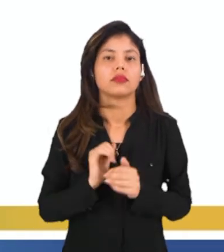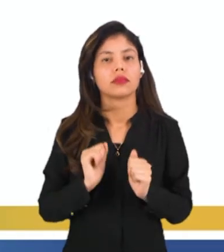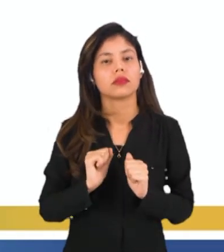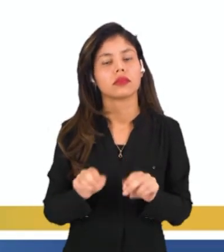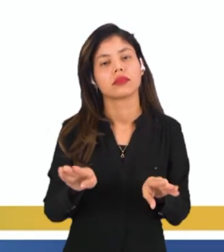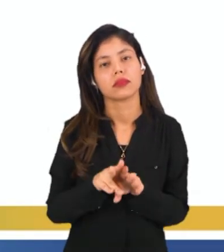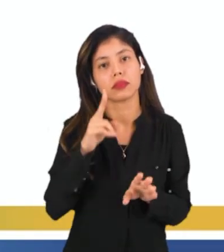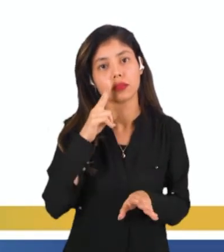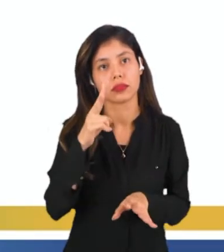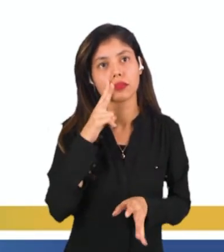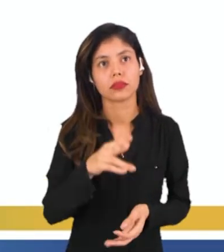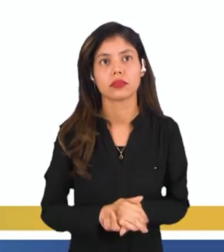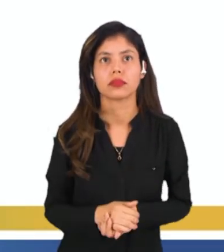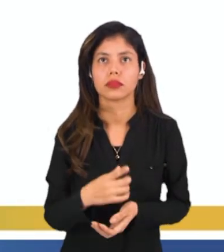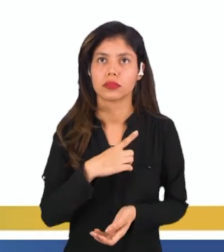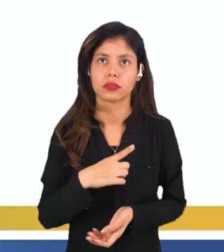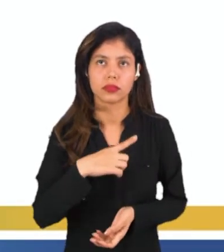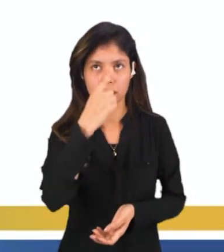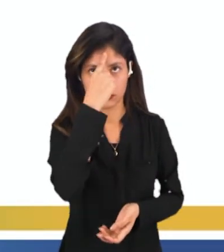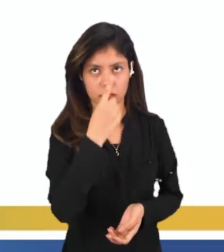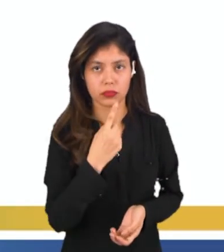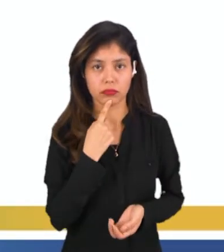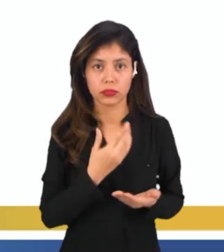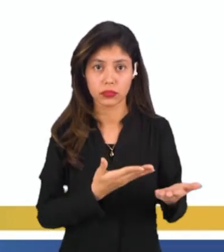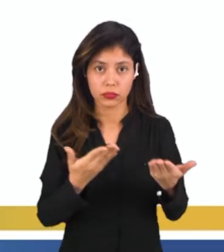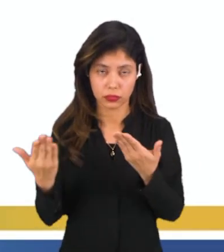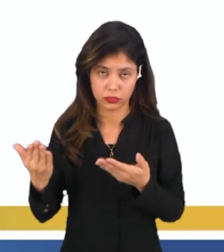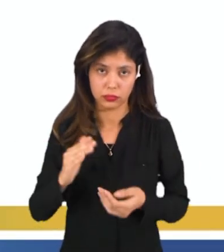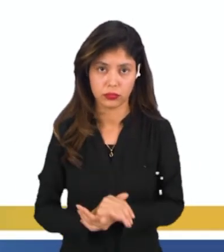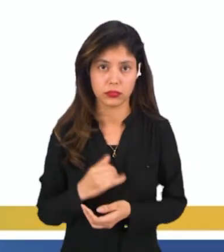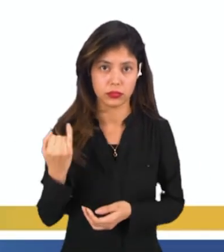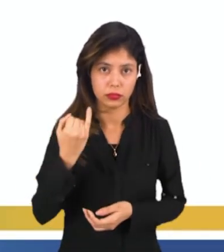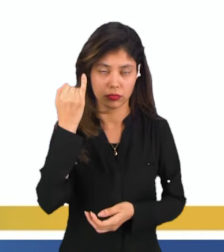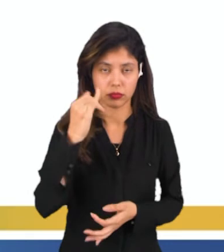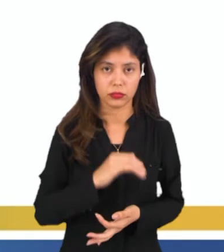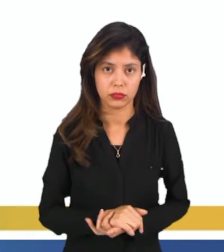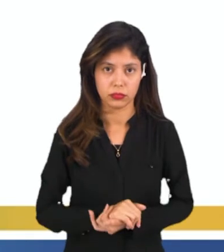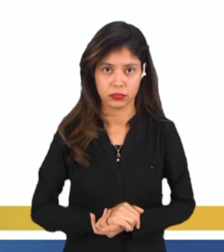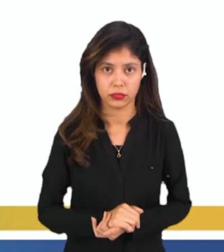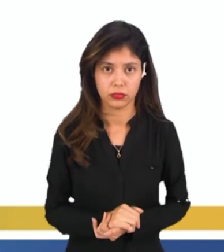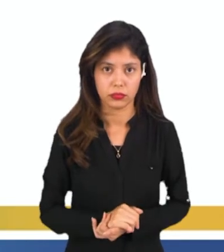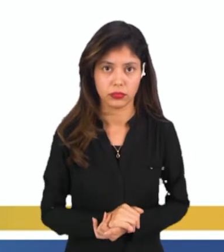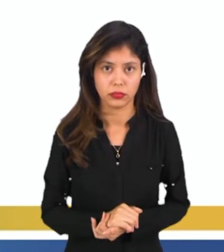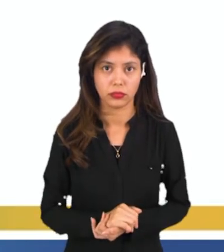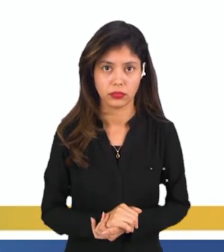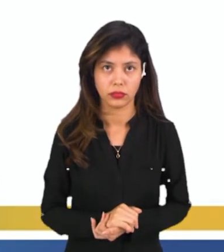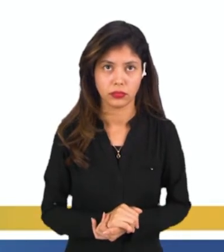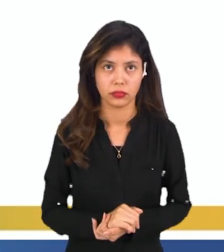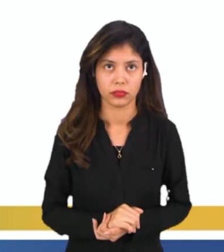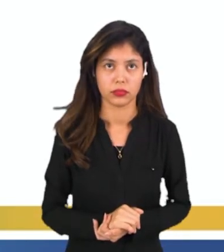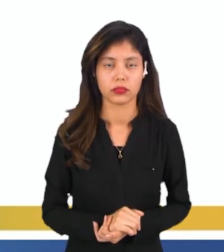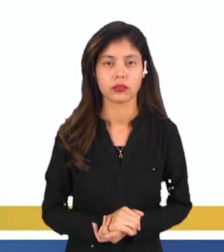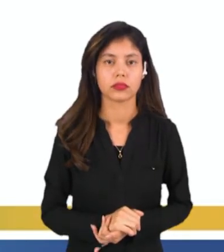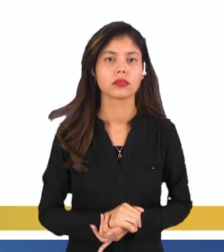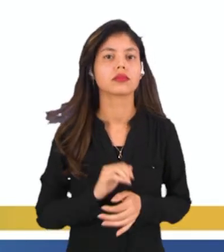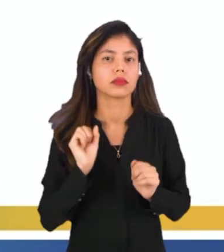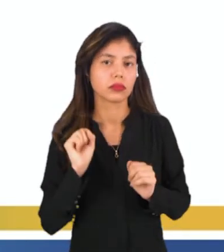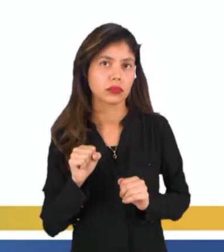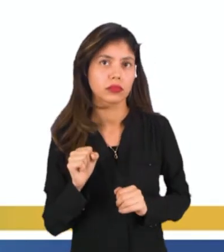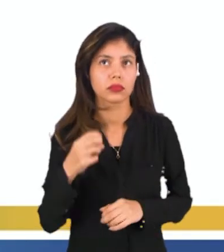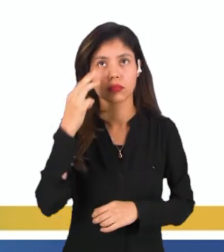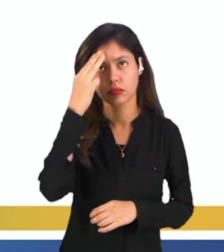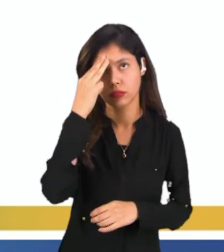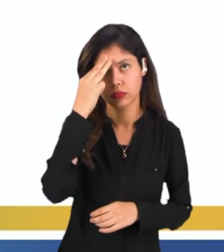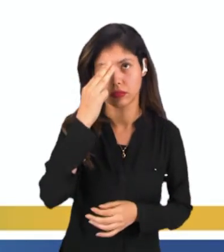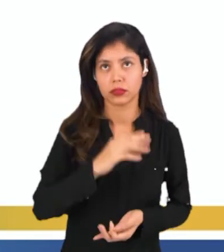podem ver aqui, temos a imagem de uma obra muito interessante. Confieso que he vivido